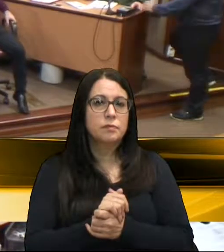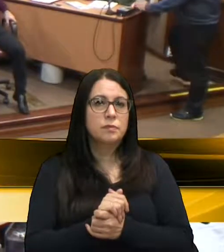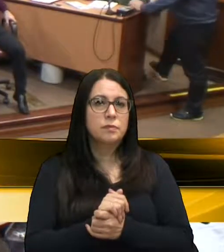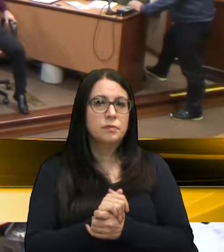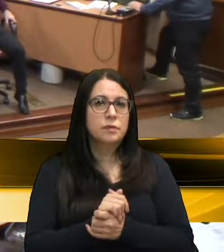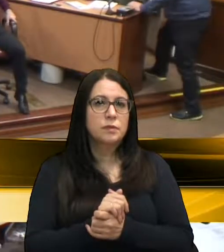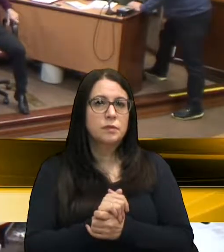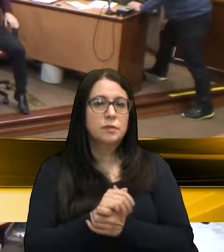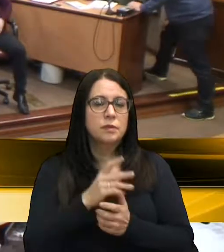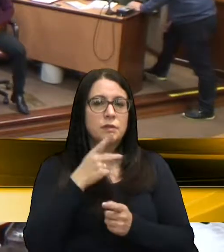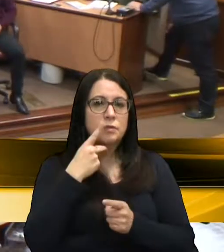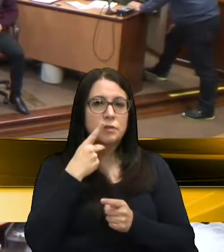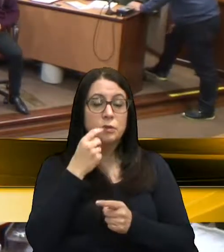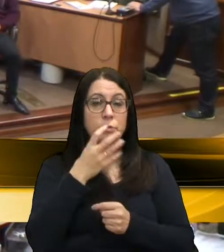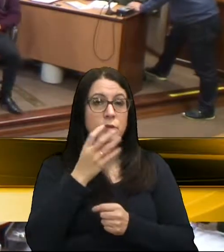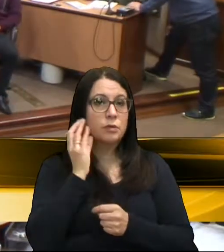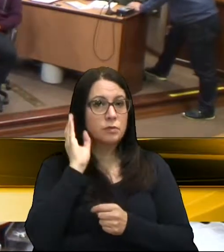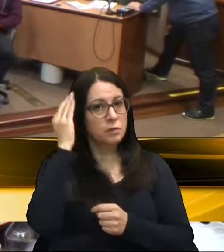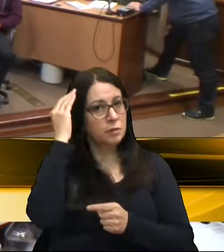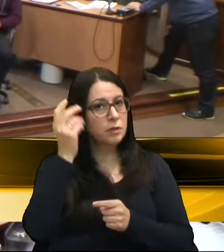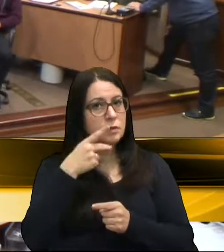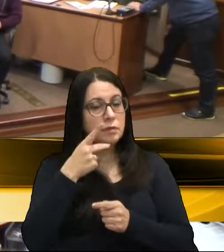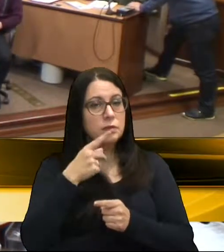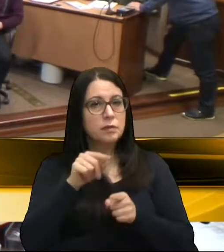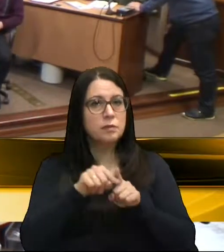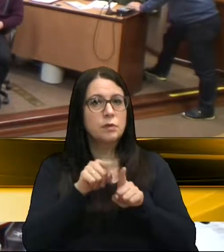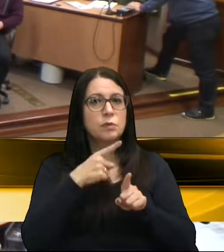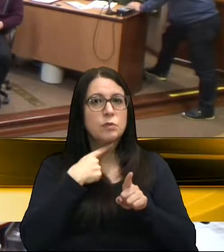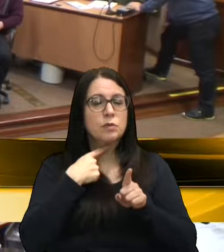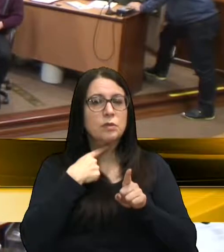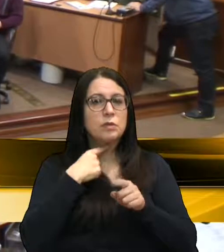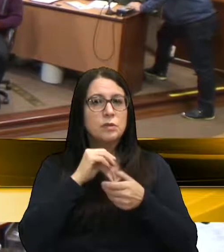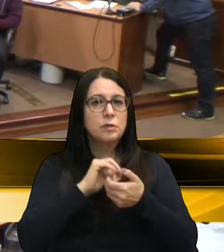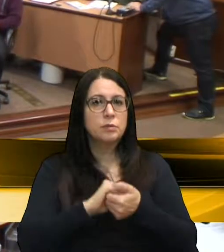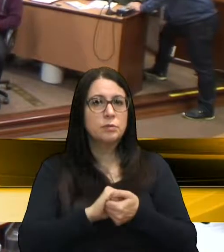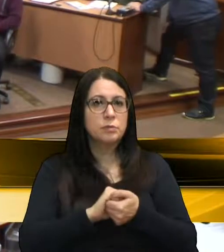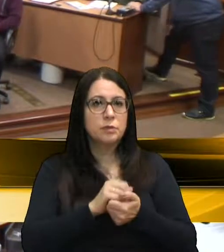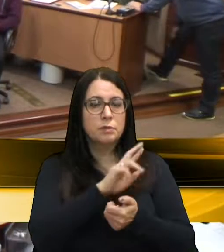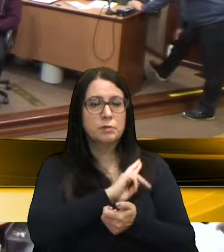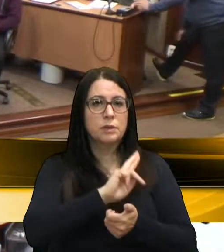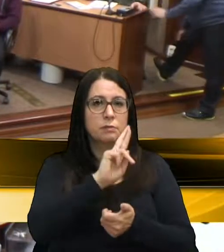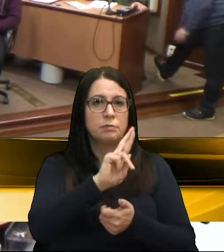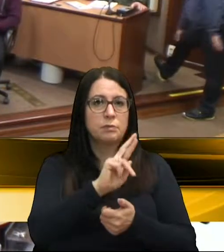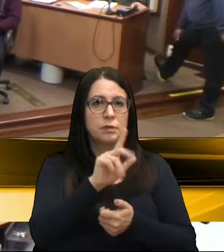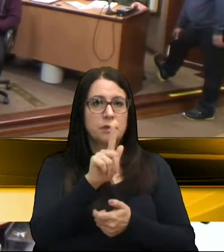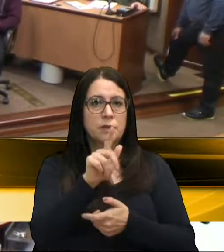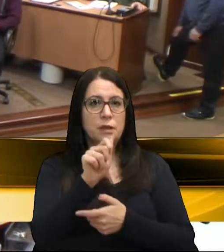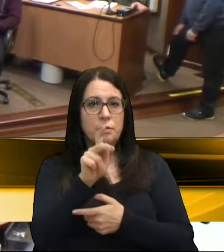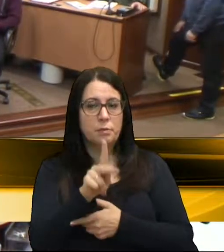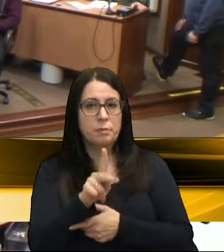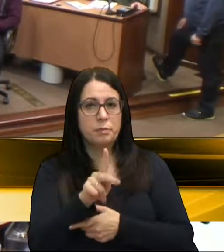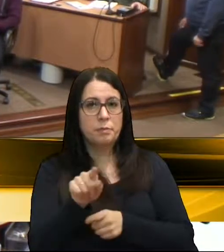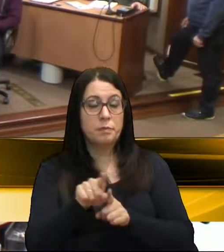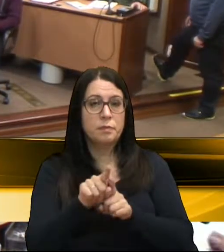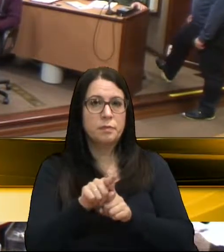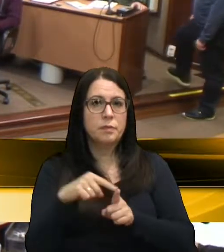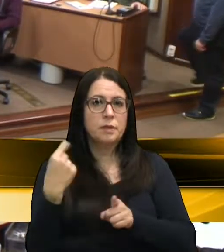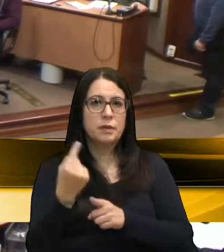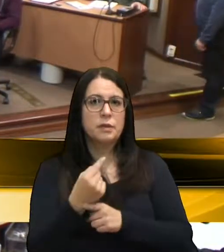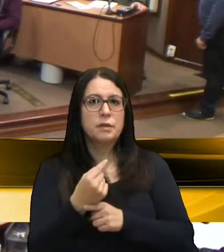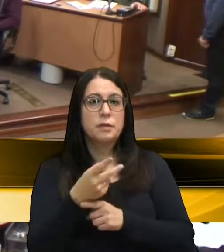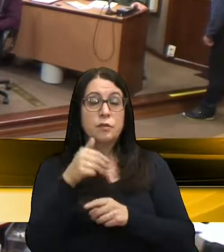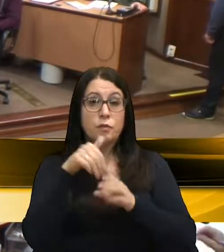na fala do vereador Felipe, mas eu gostaria de cumprimentar os representantes da GAP e queria dizer que eu